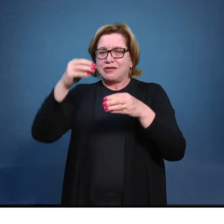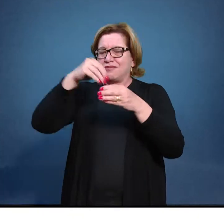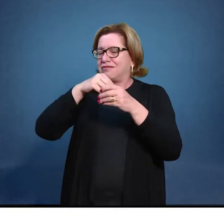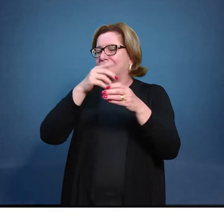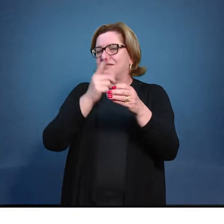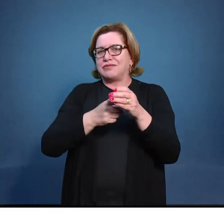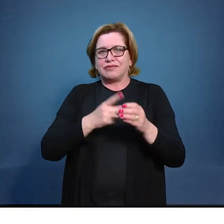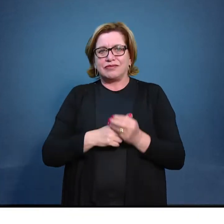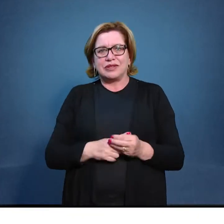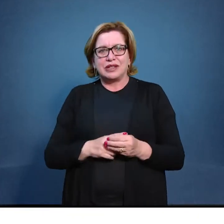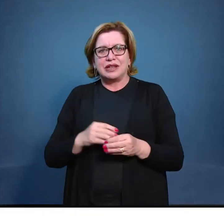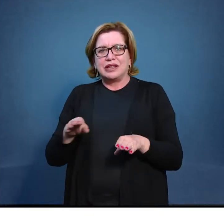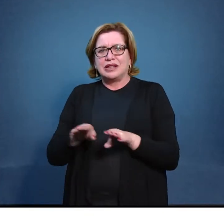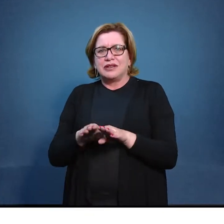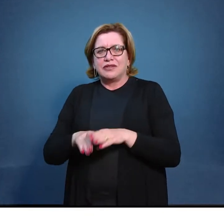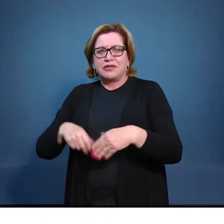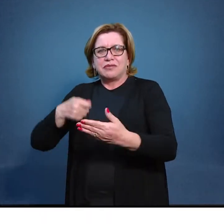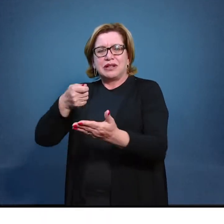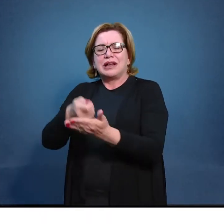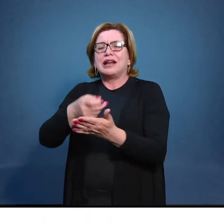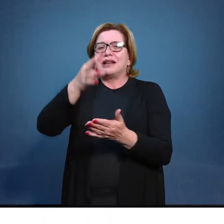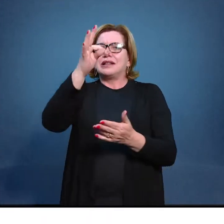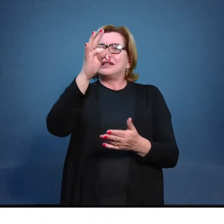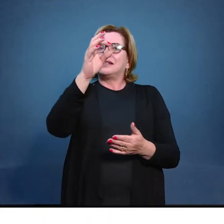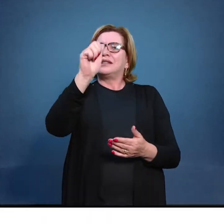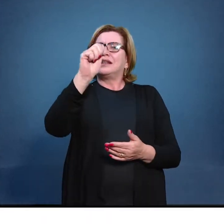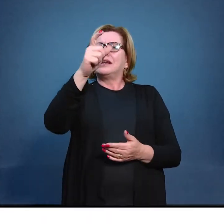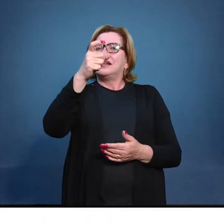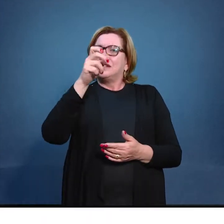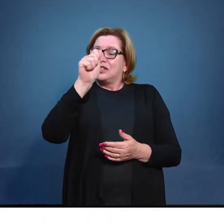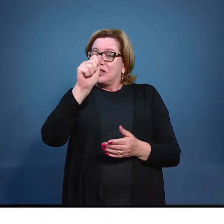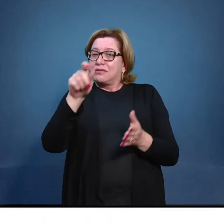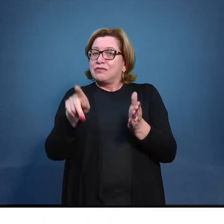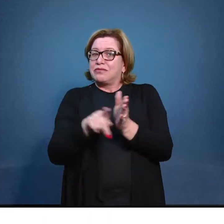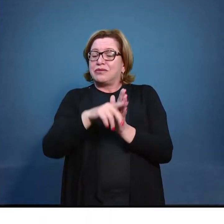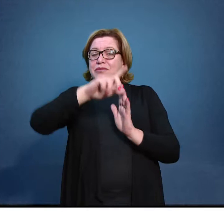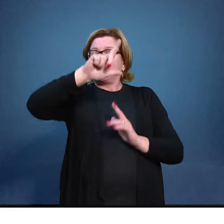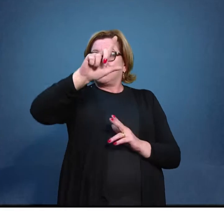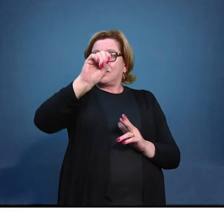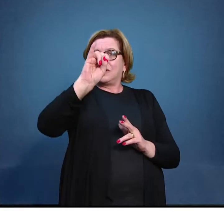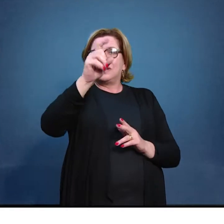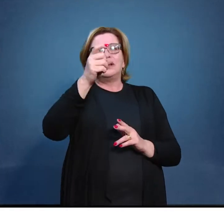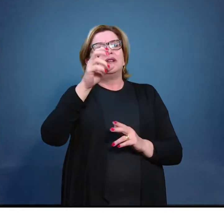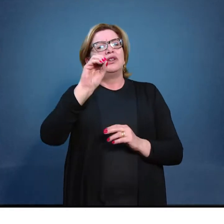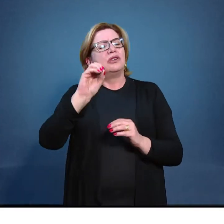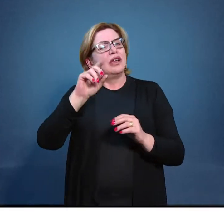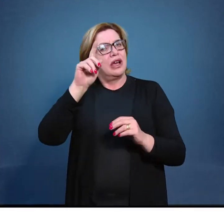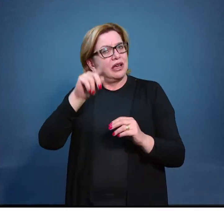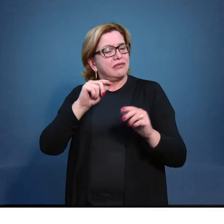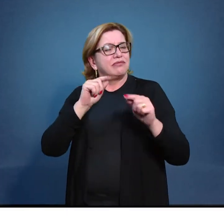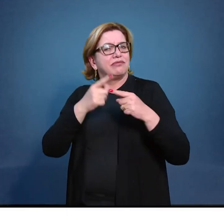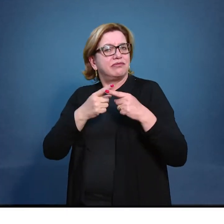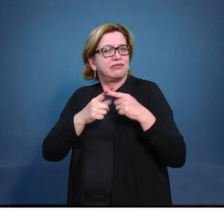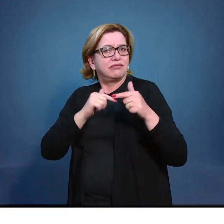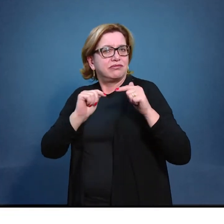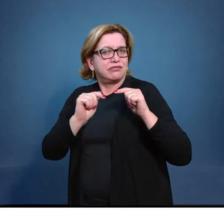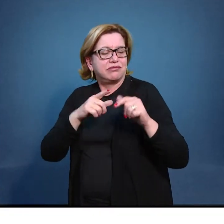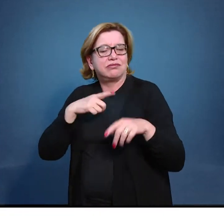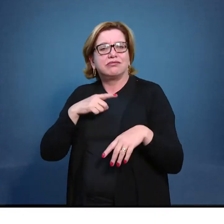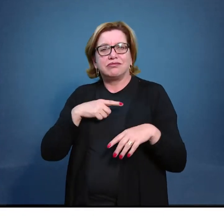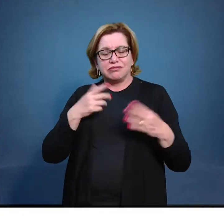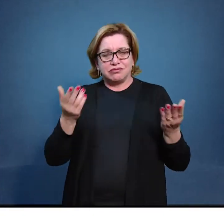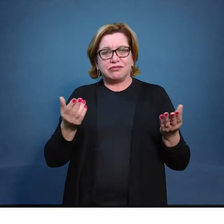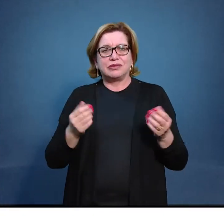cidade. Eu vou pagar uma taxa de coleta de lixo. Essa taxa por esse serviço que me é fornecido da coleta de